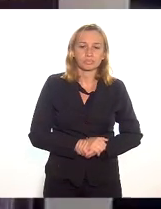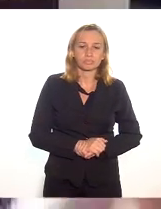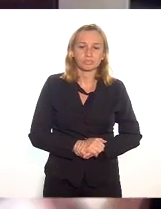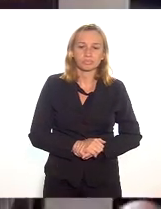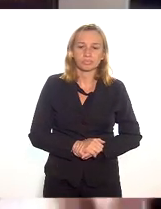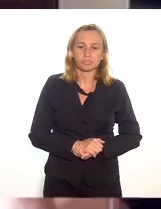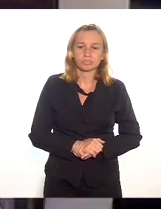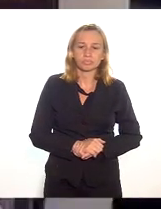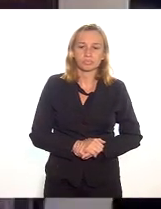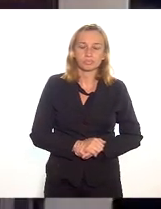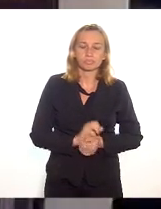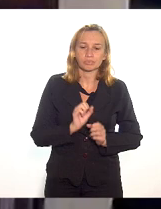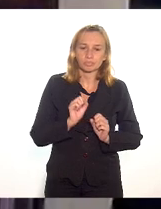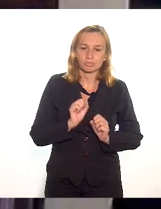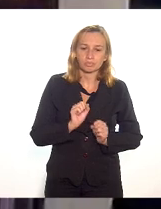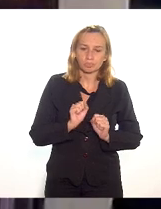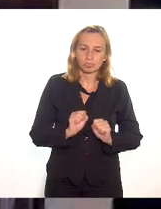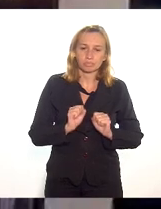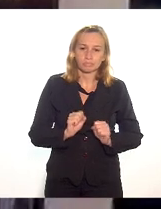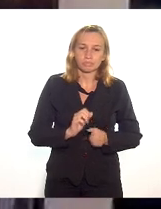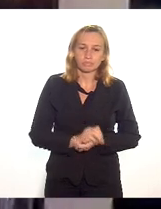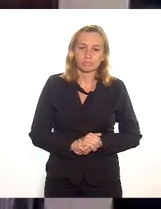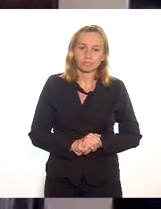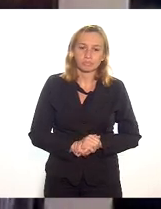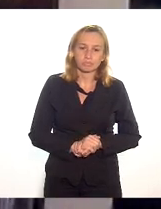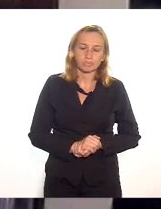pode ser denominado